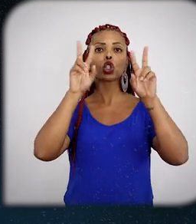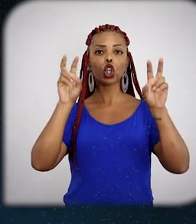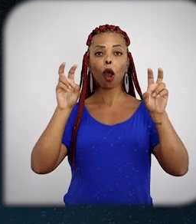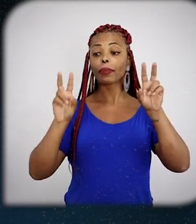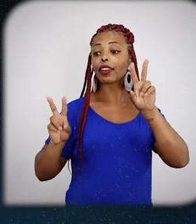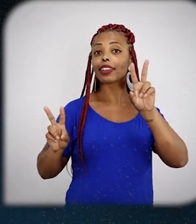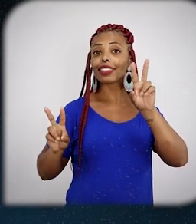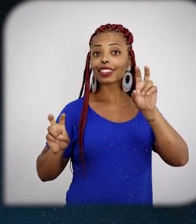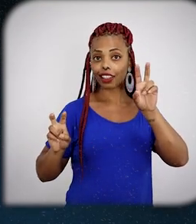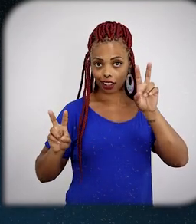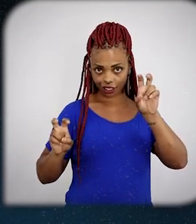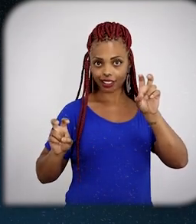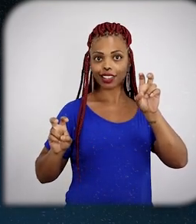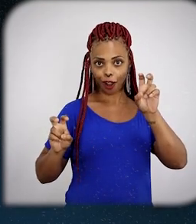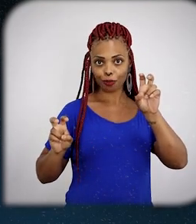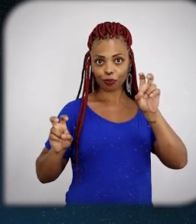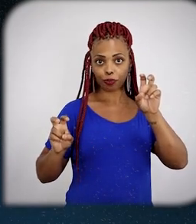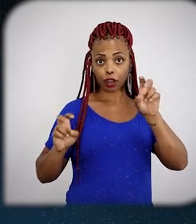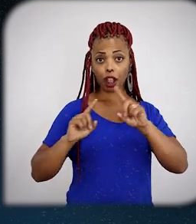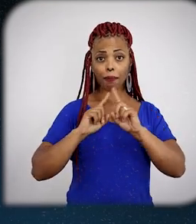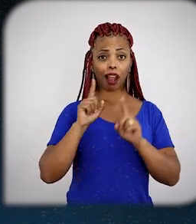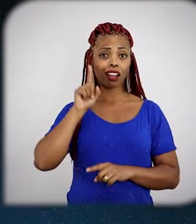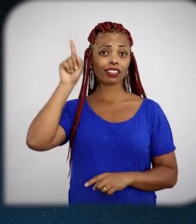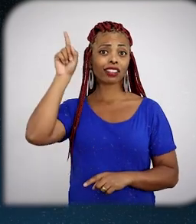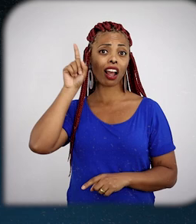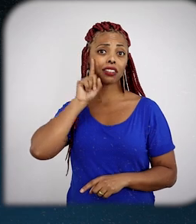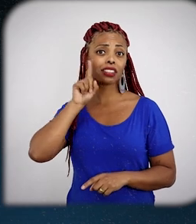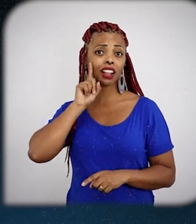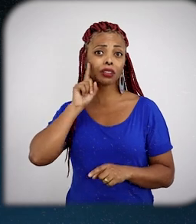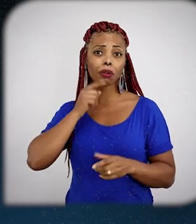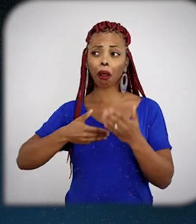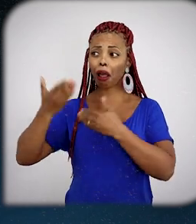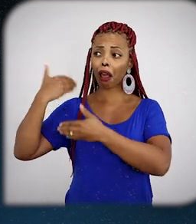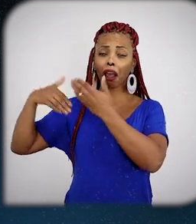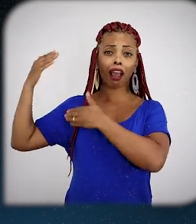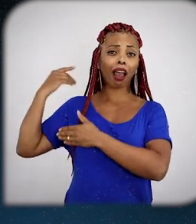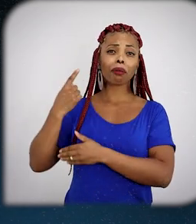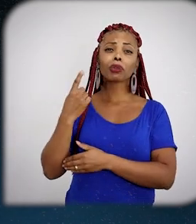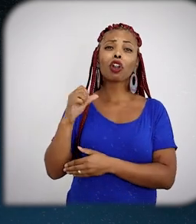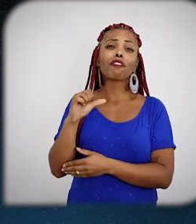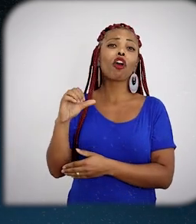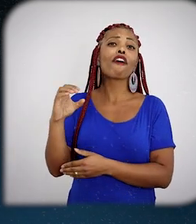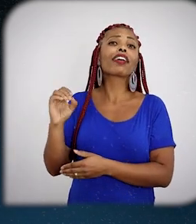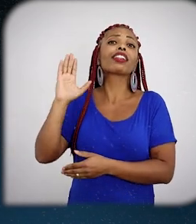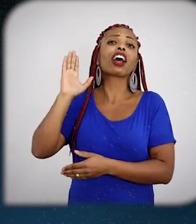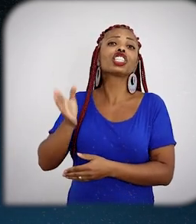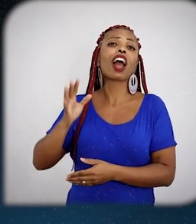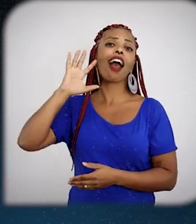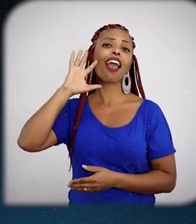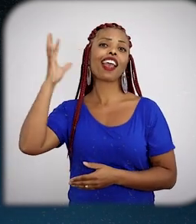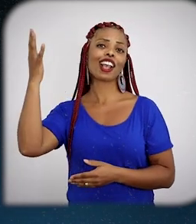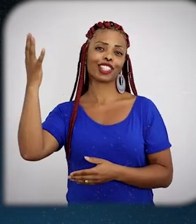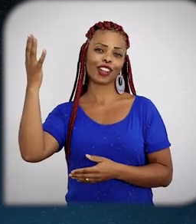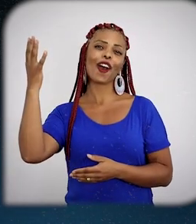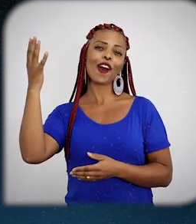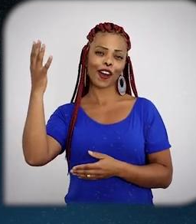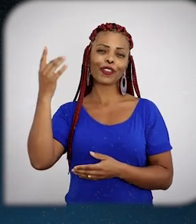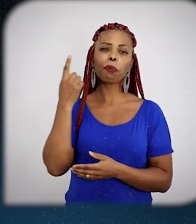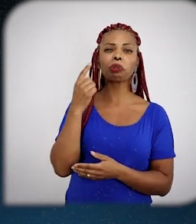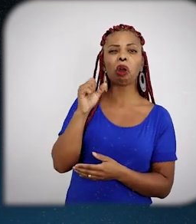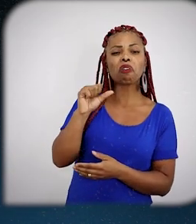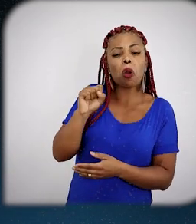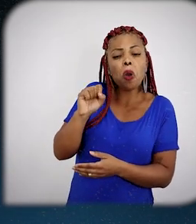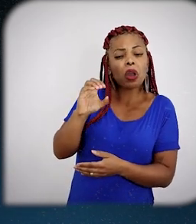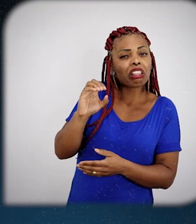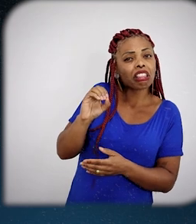citação, por exemplo, que nos Estados Unidos, por exemplo, é uma discussão dos anos 90, final dos anos,